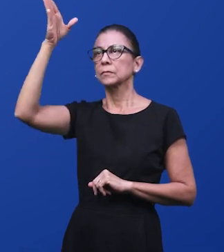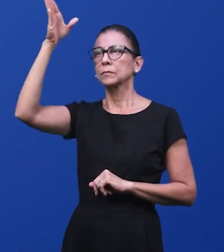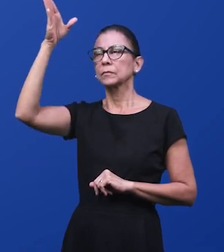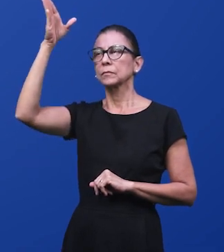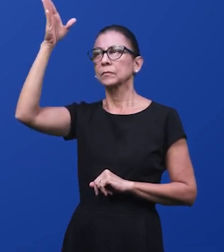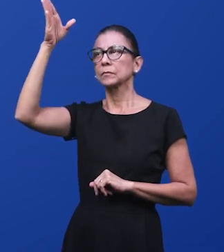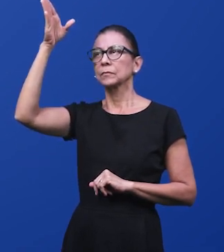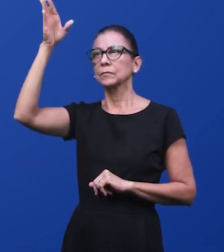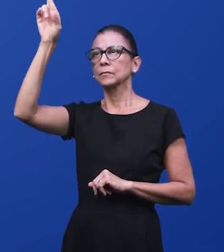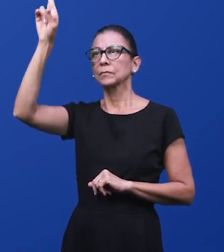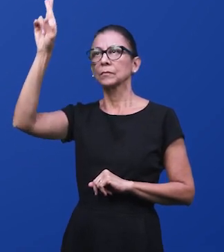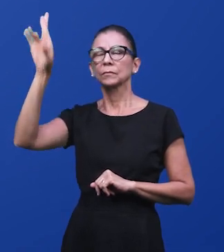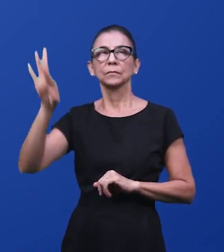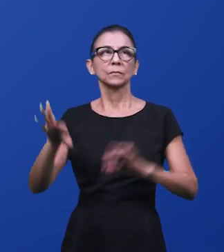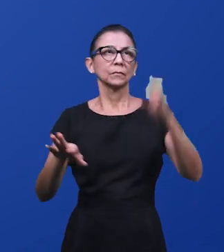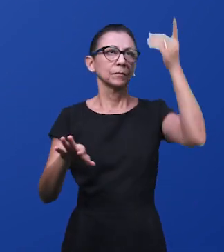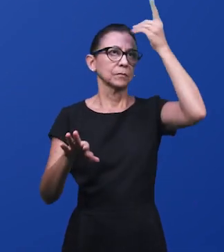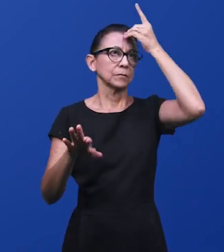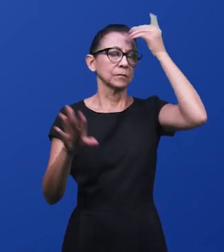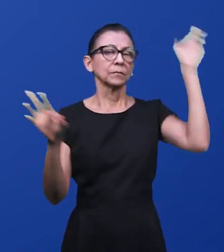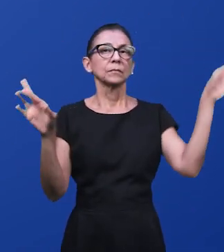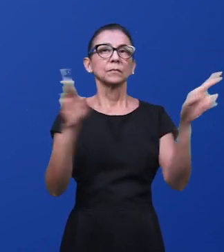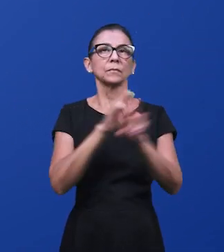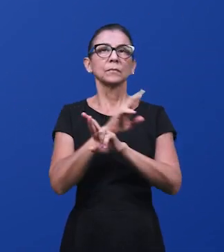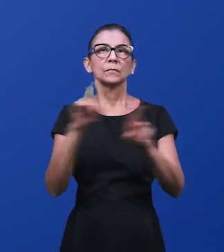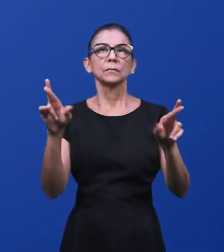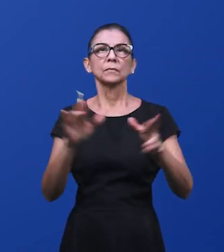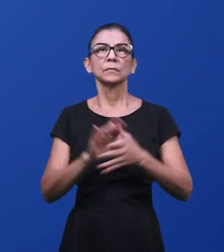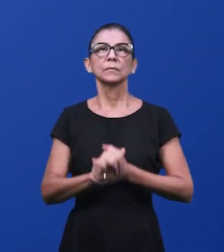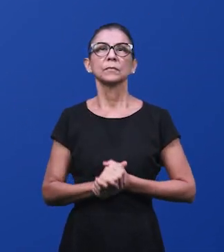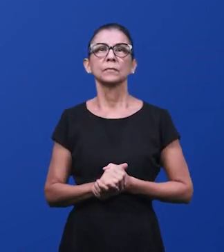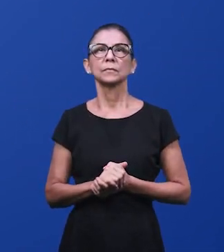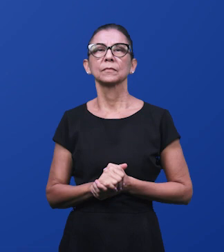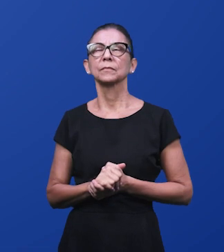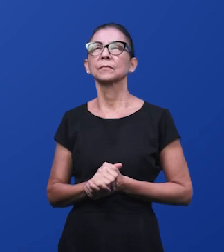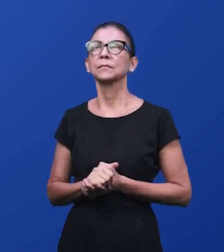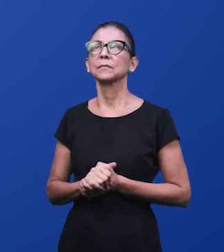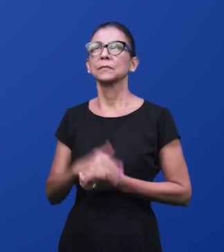Salomão pediu sabedoria e